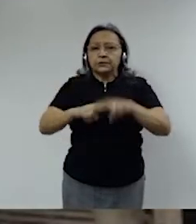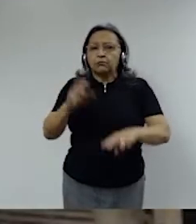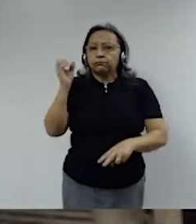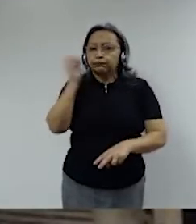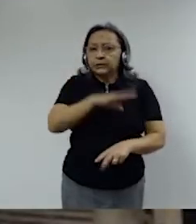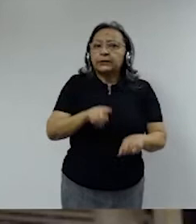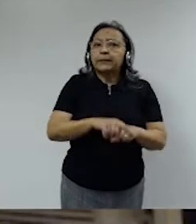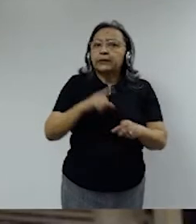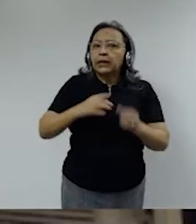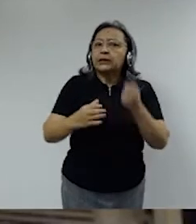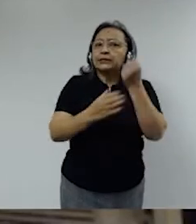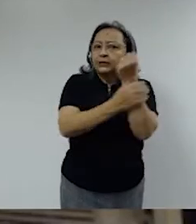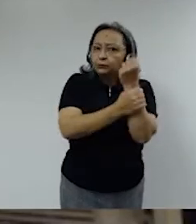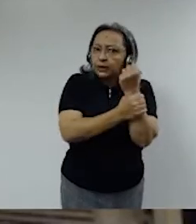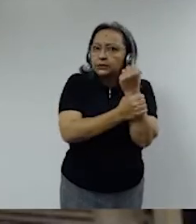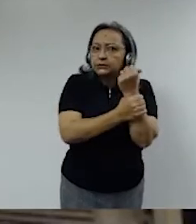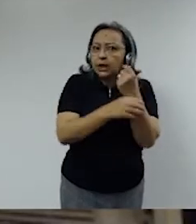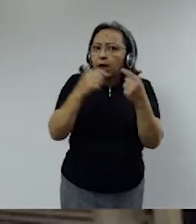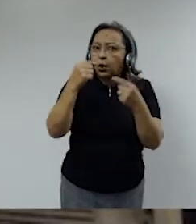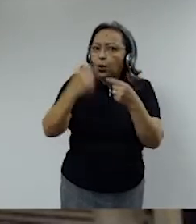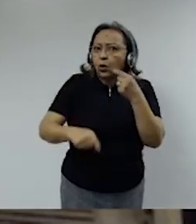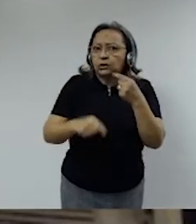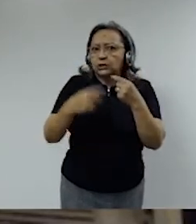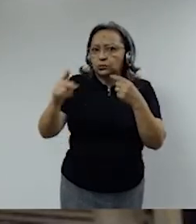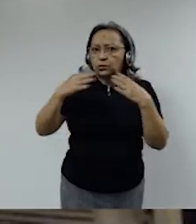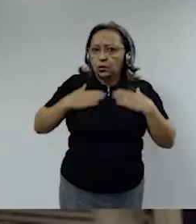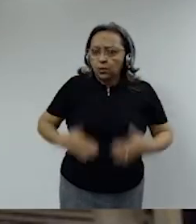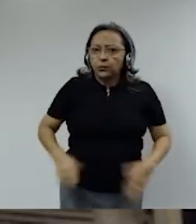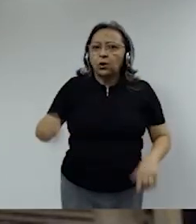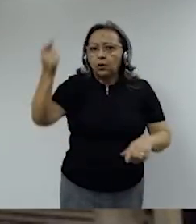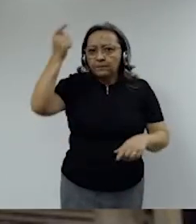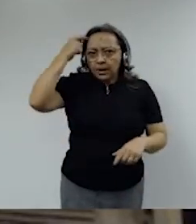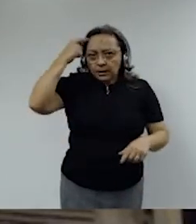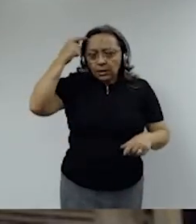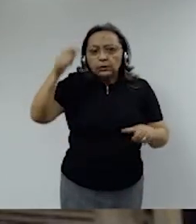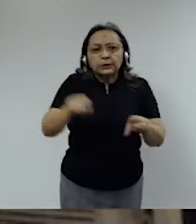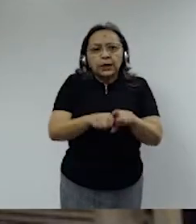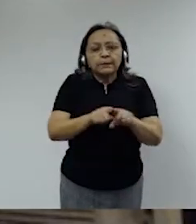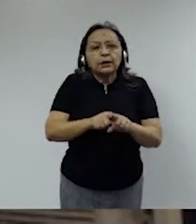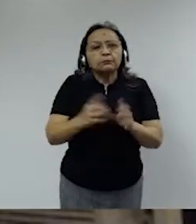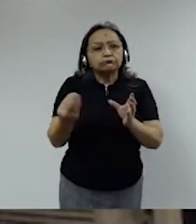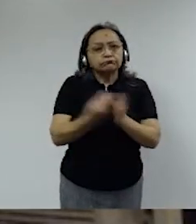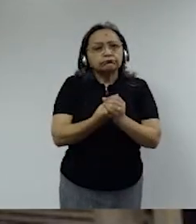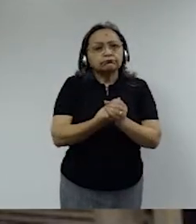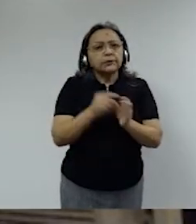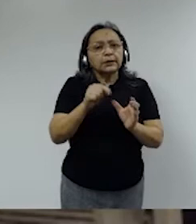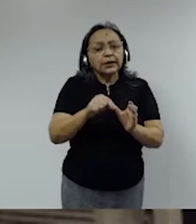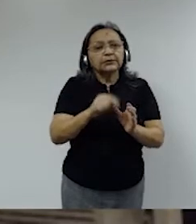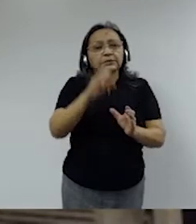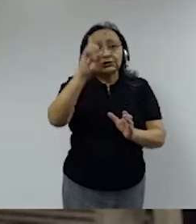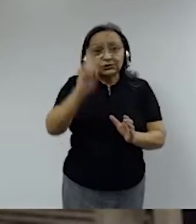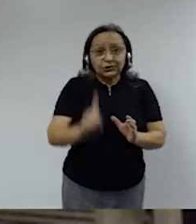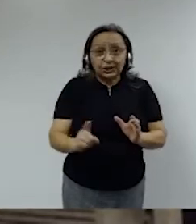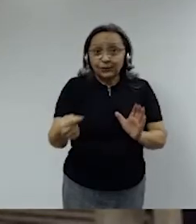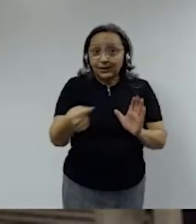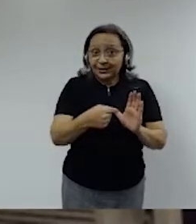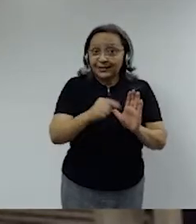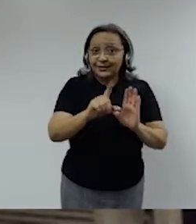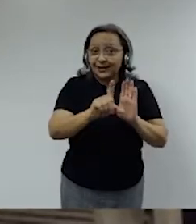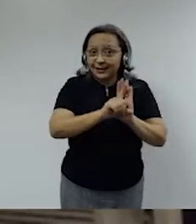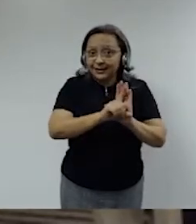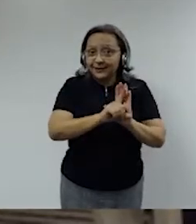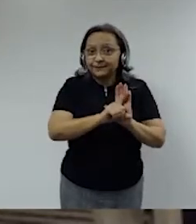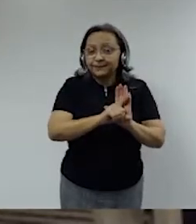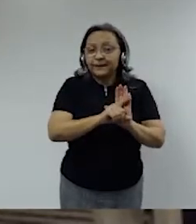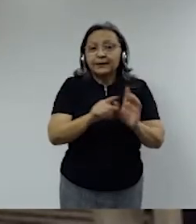a agressão à sua integridade corporal e mental faz parte precisamente daqueles direitos ali garantidos que são